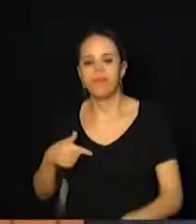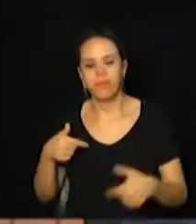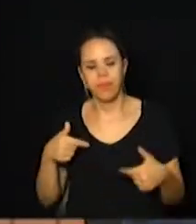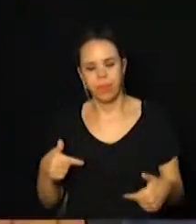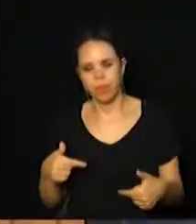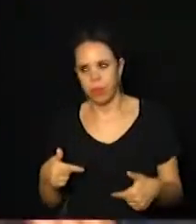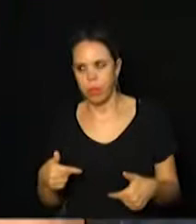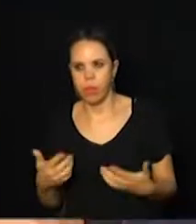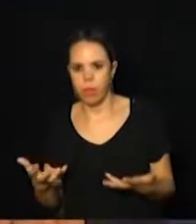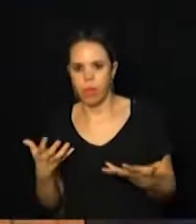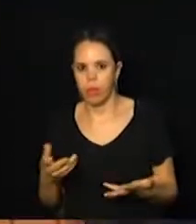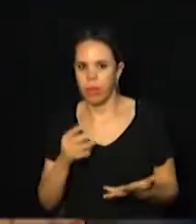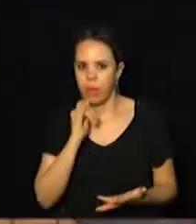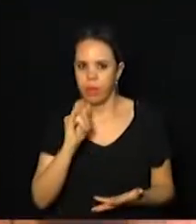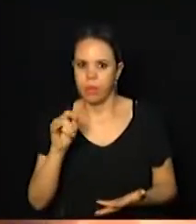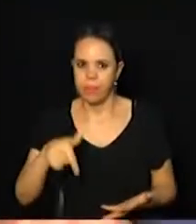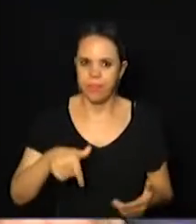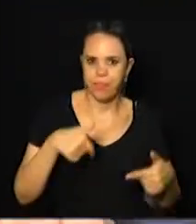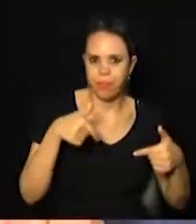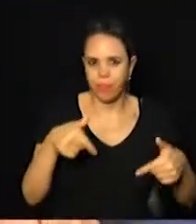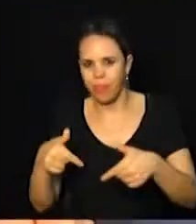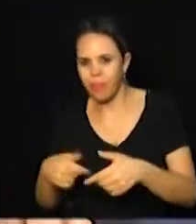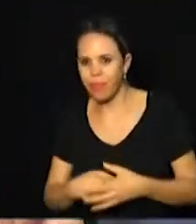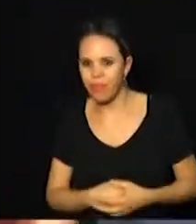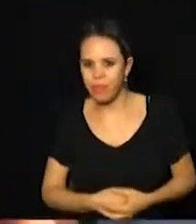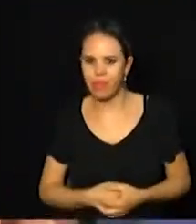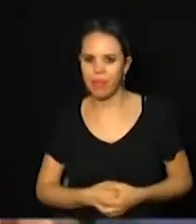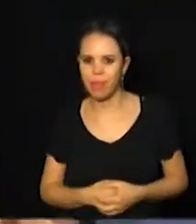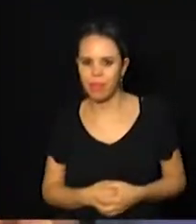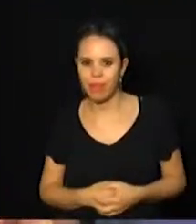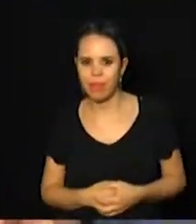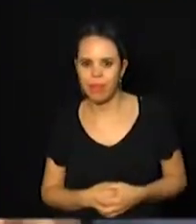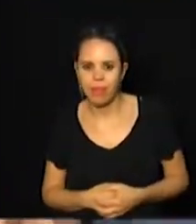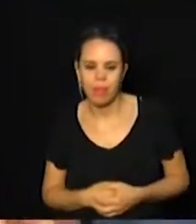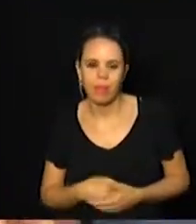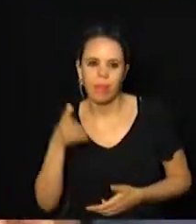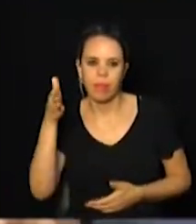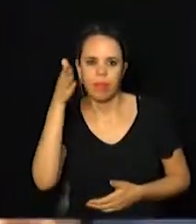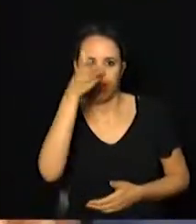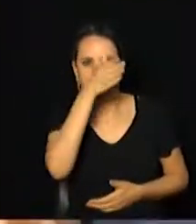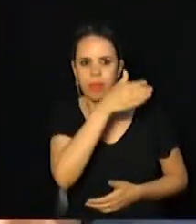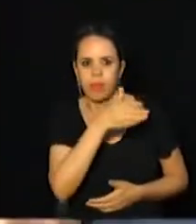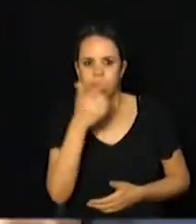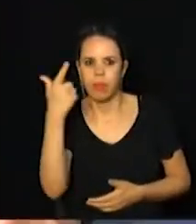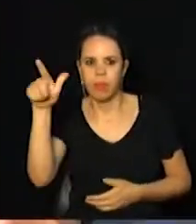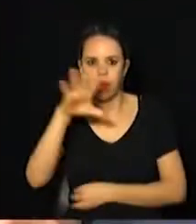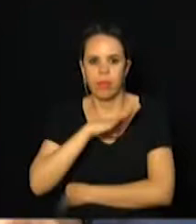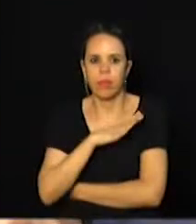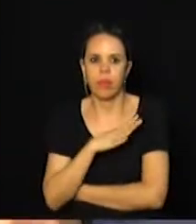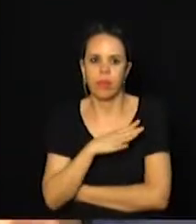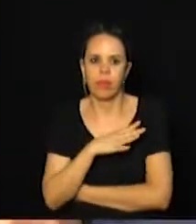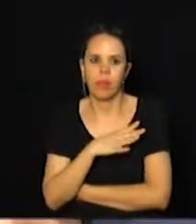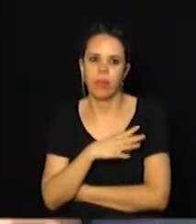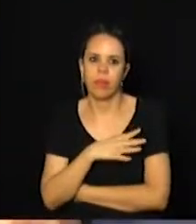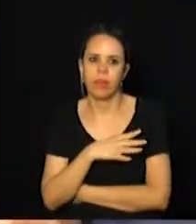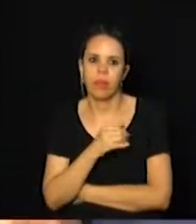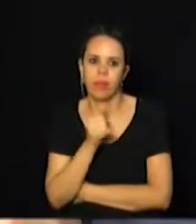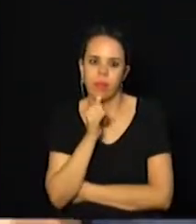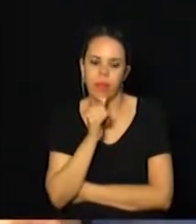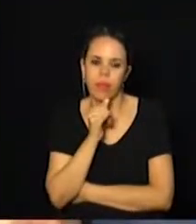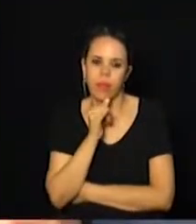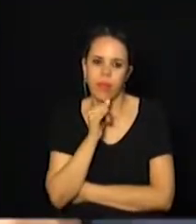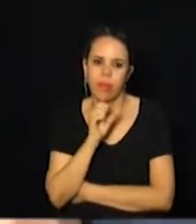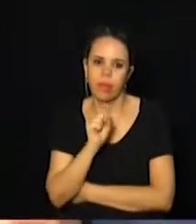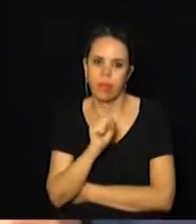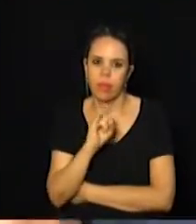e quero lhe falar essa linha iniciativa já tá repele curtinho em outras cidades por exemplo São